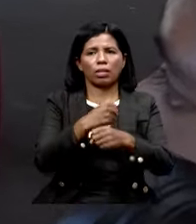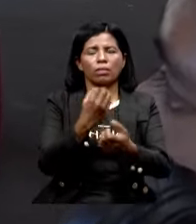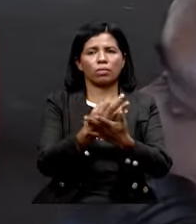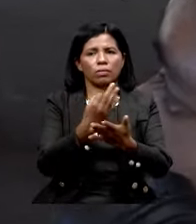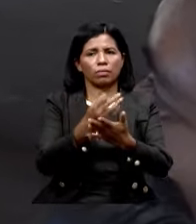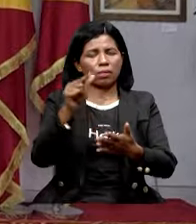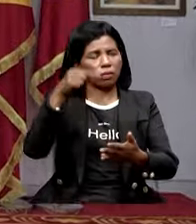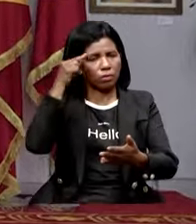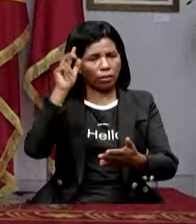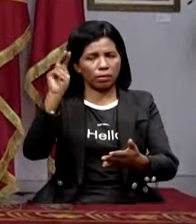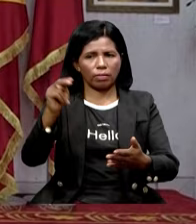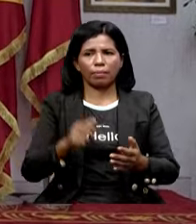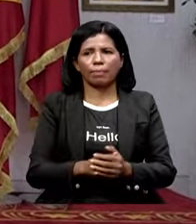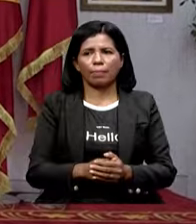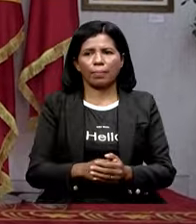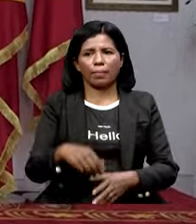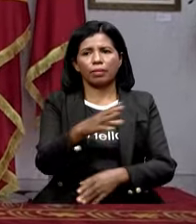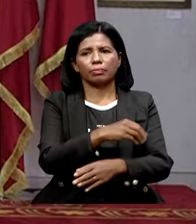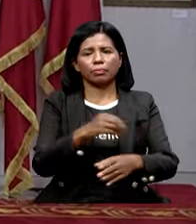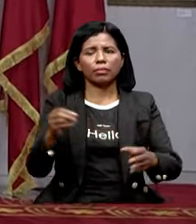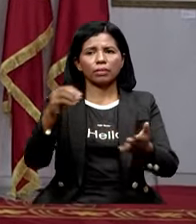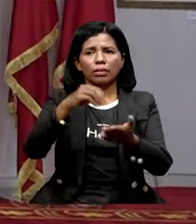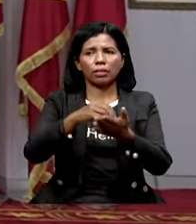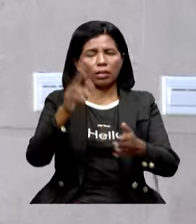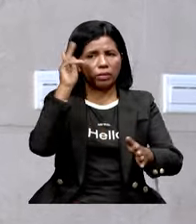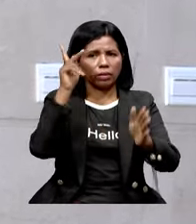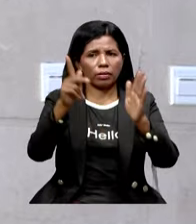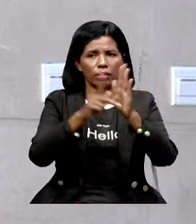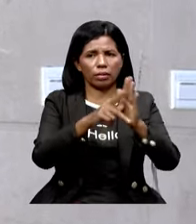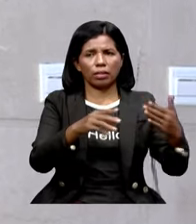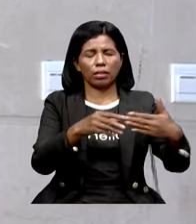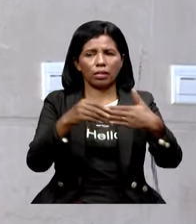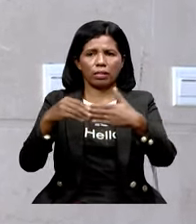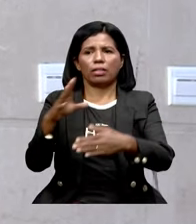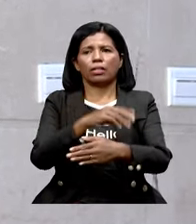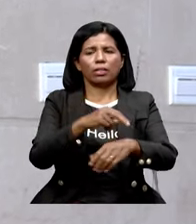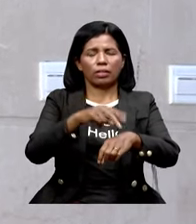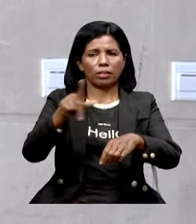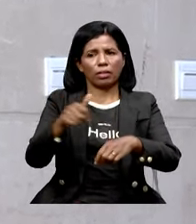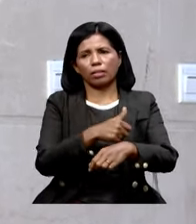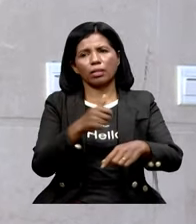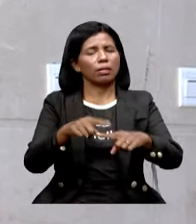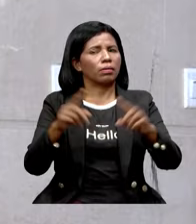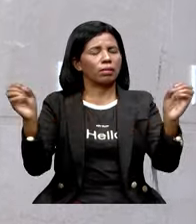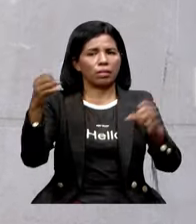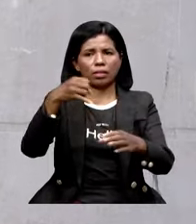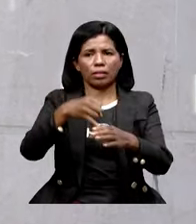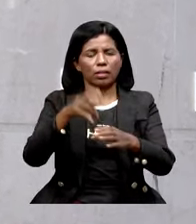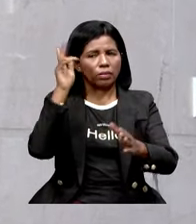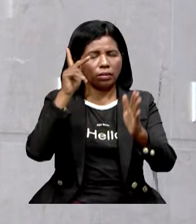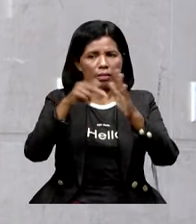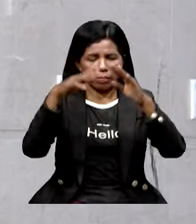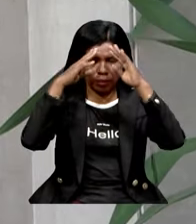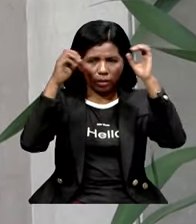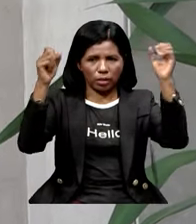governo União. E a Salão Laran enfeita com a imagem líder resistência no líder nacional Balut, mas bem lá inclui a imagem